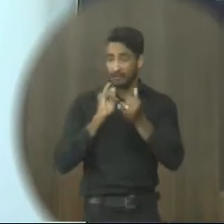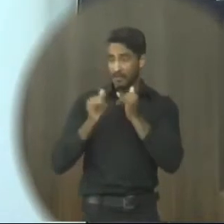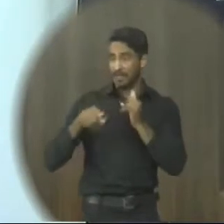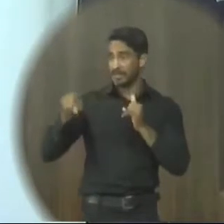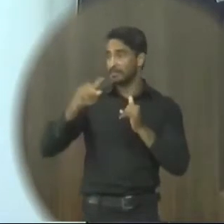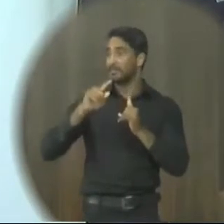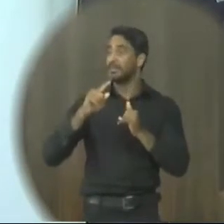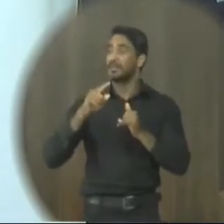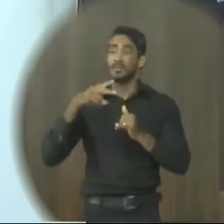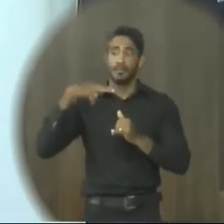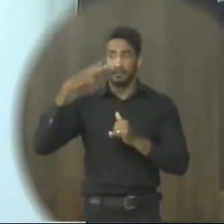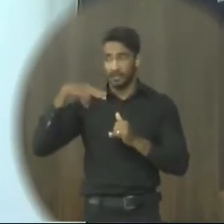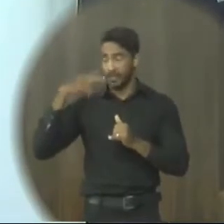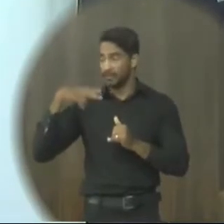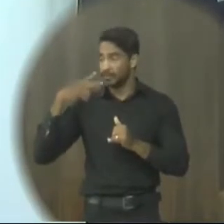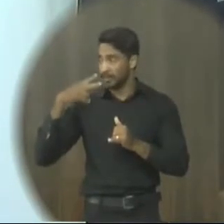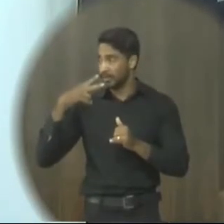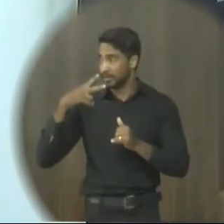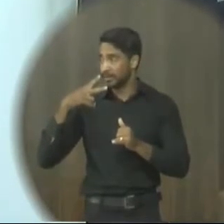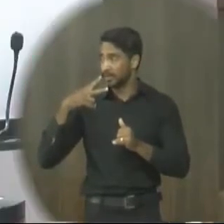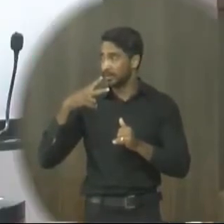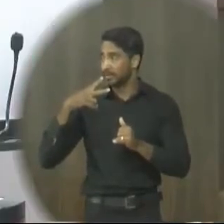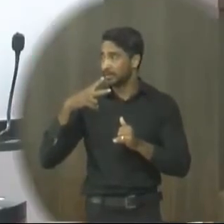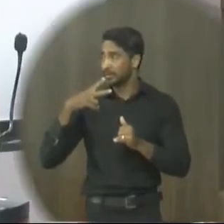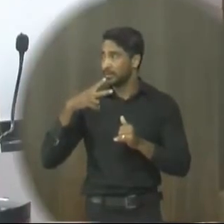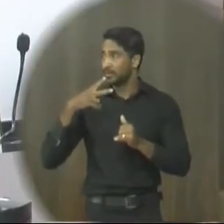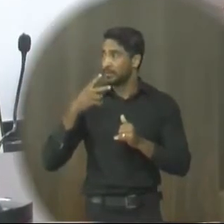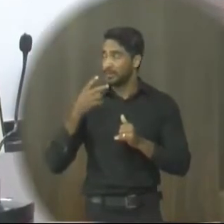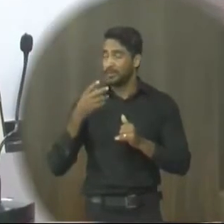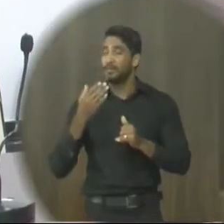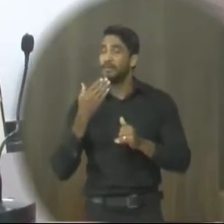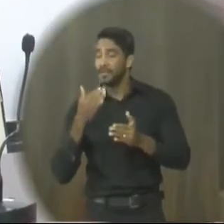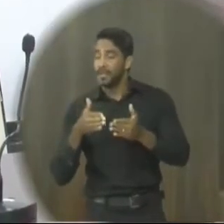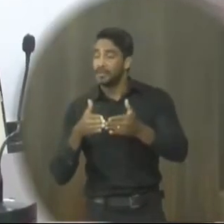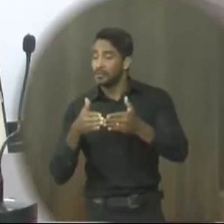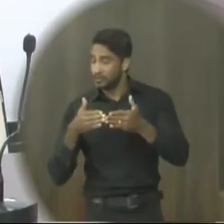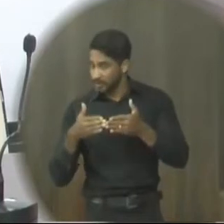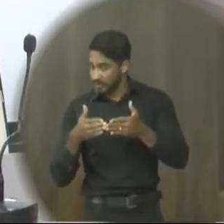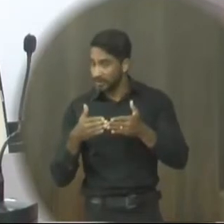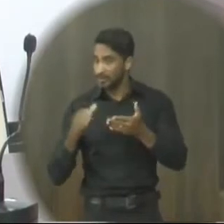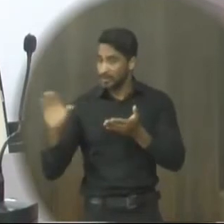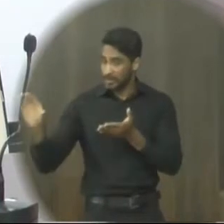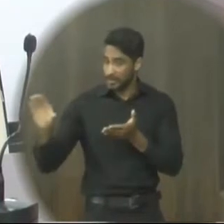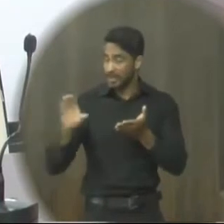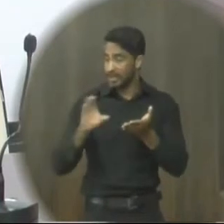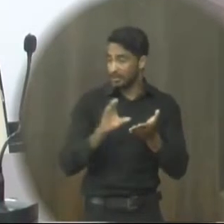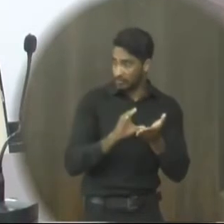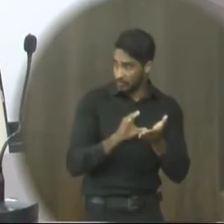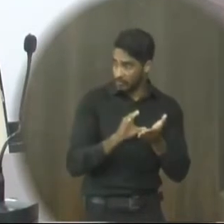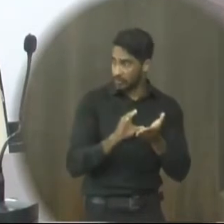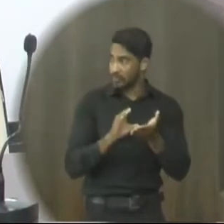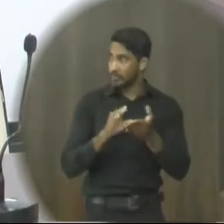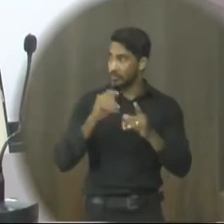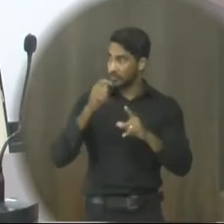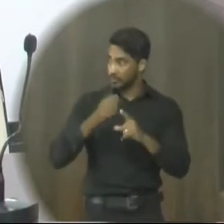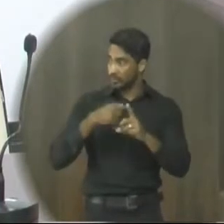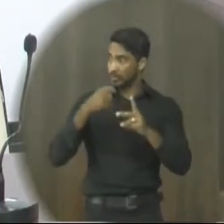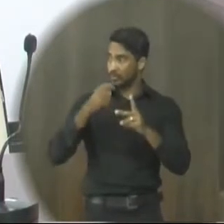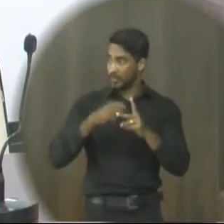para quem está assistindo, para os moradores, que os vereadores fizeram esse requerimento para destinar esse recurso que cai todo mês,